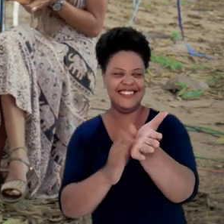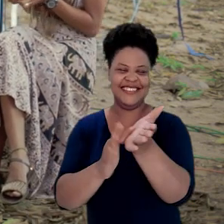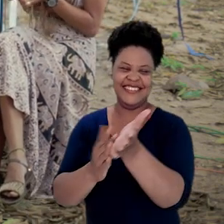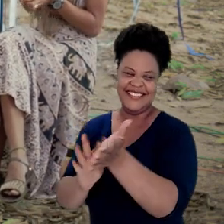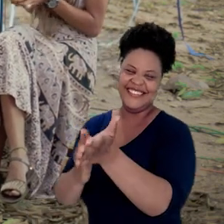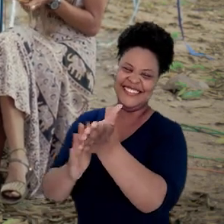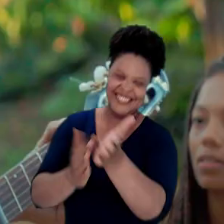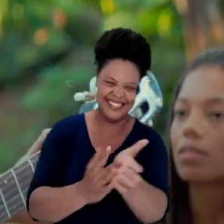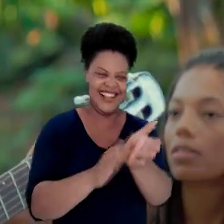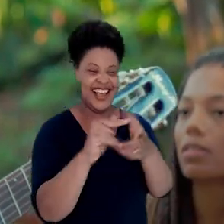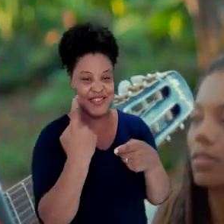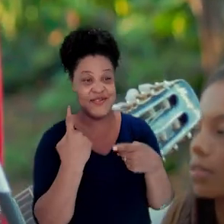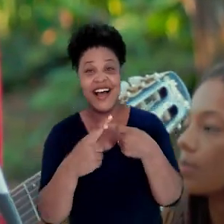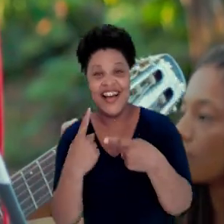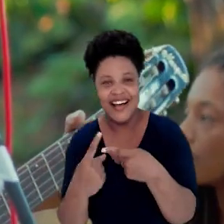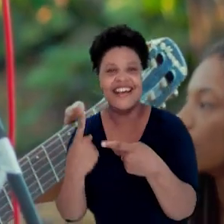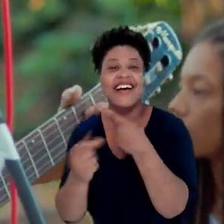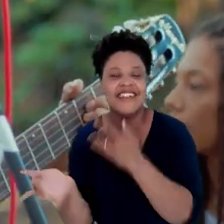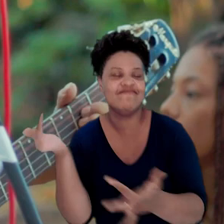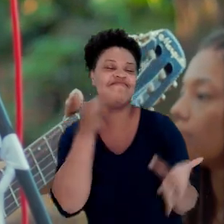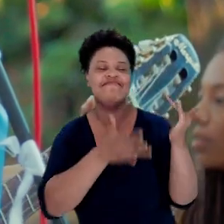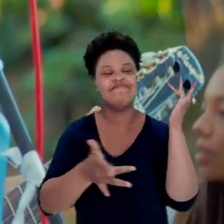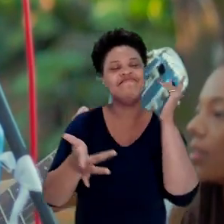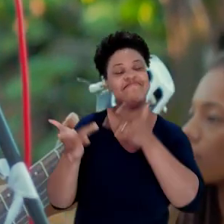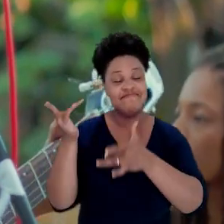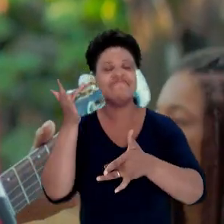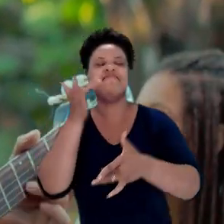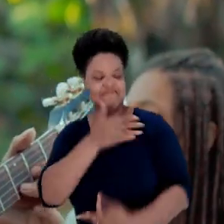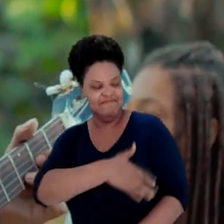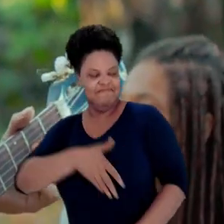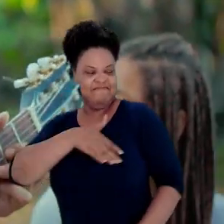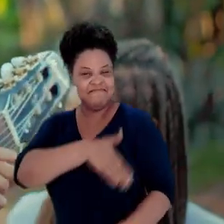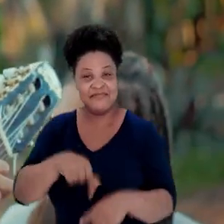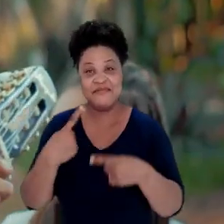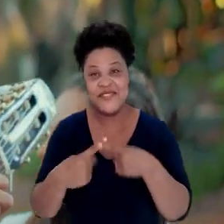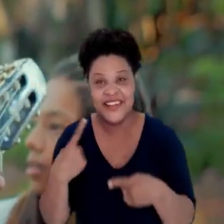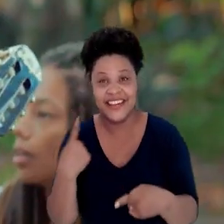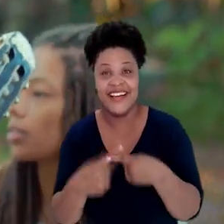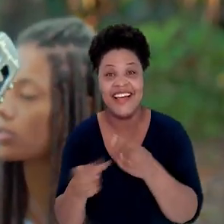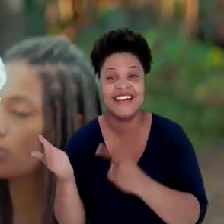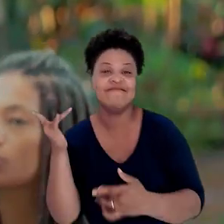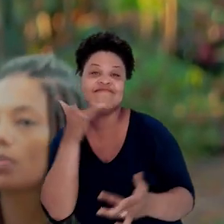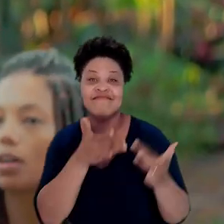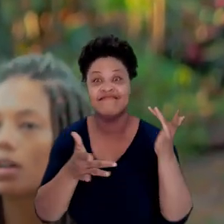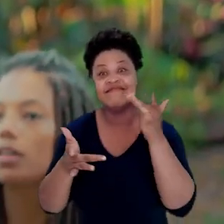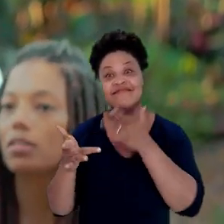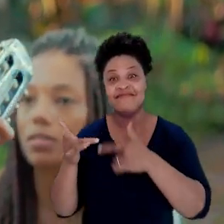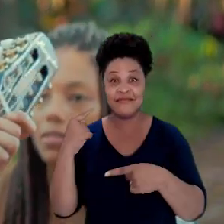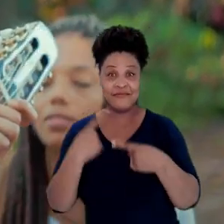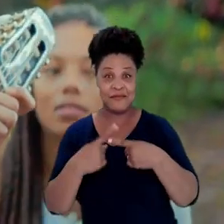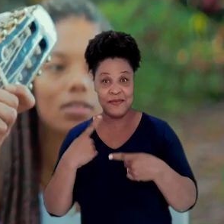sambar, porque é gostoso demais, porque é gostoso demais, porque é gostoso